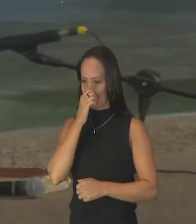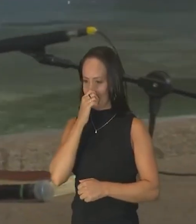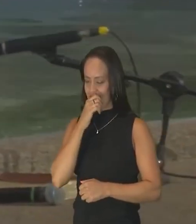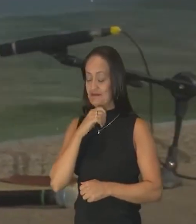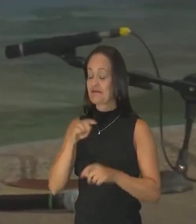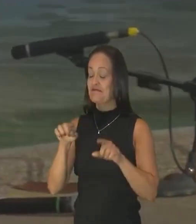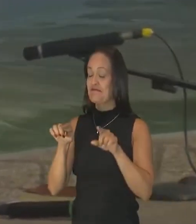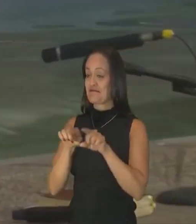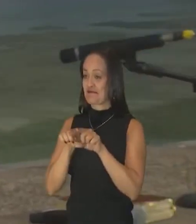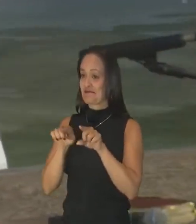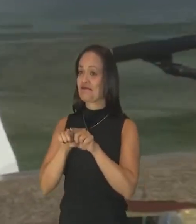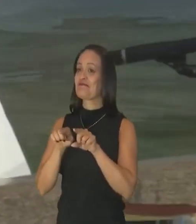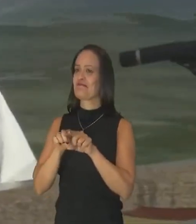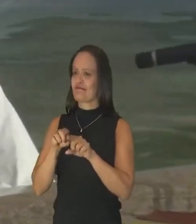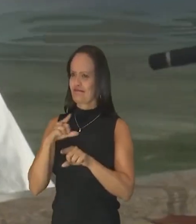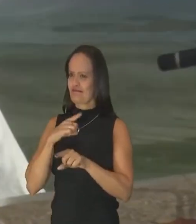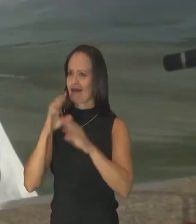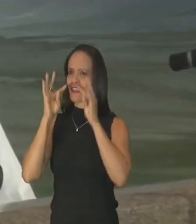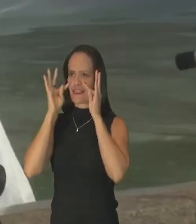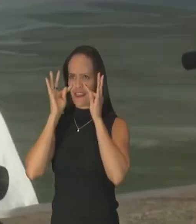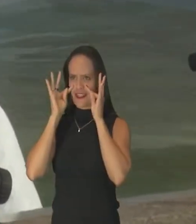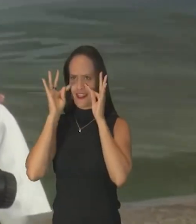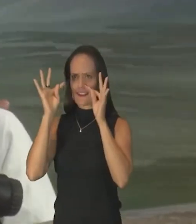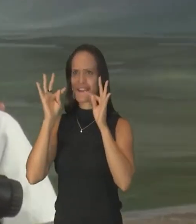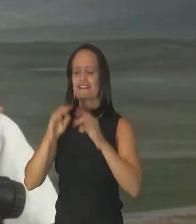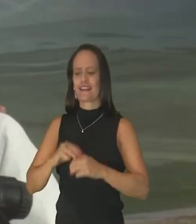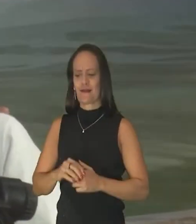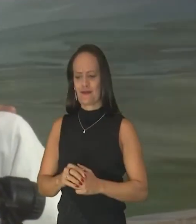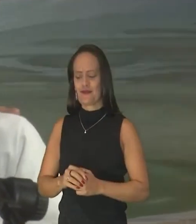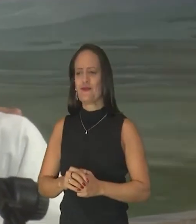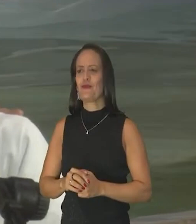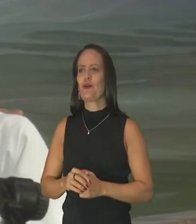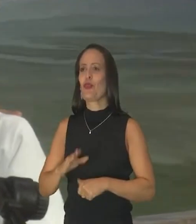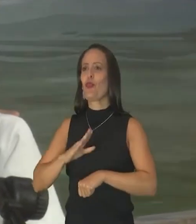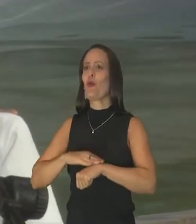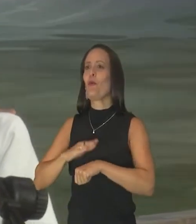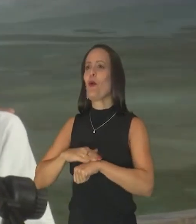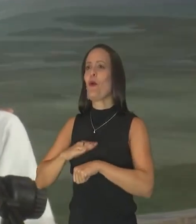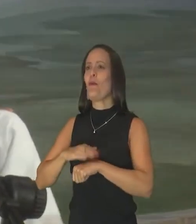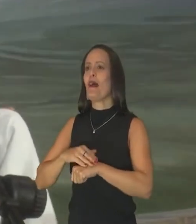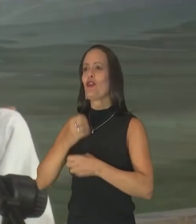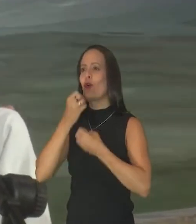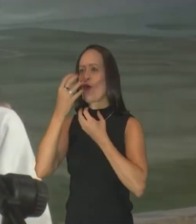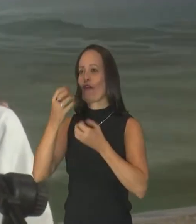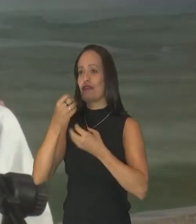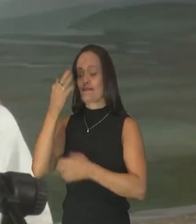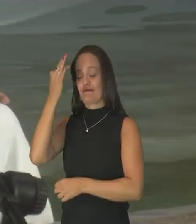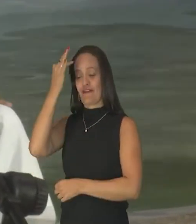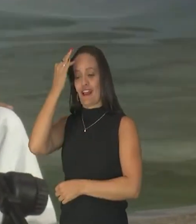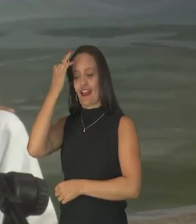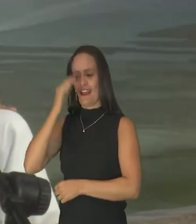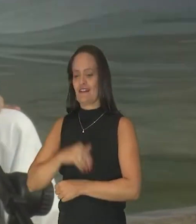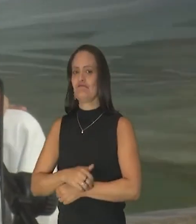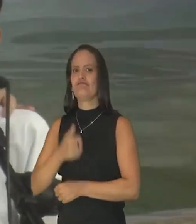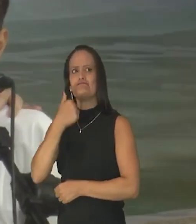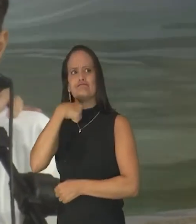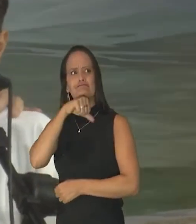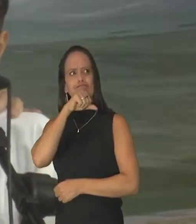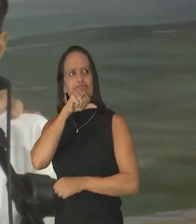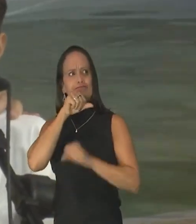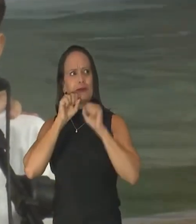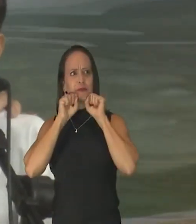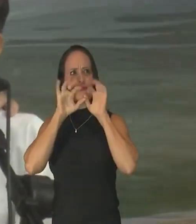trouxe também um grande testemunho na sua profissão de fé. Sua mãe, que é uma mulher